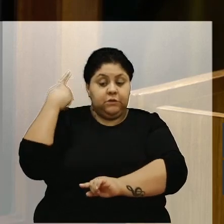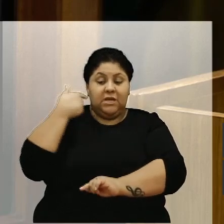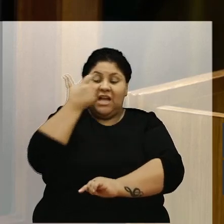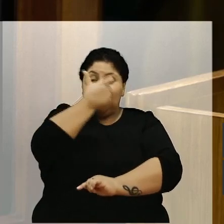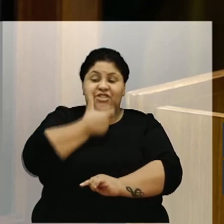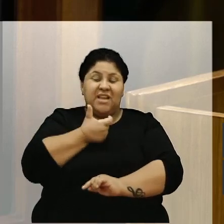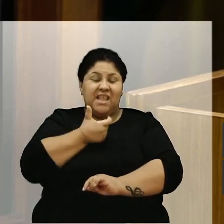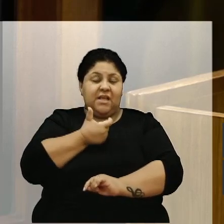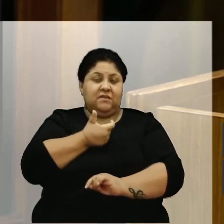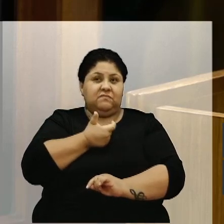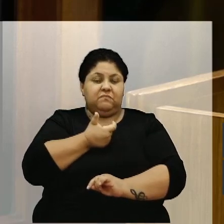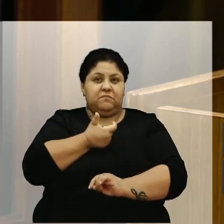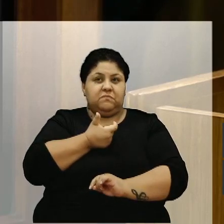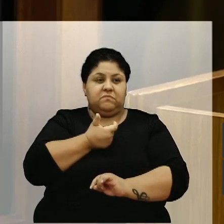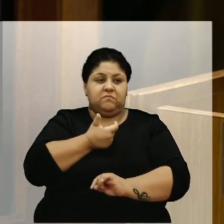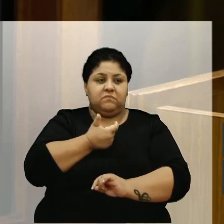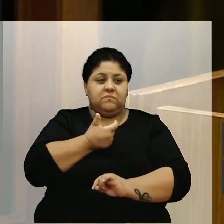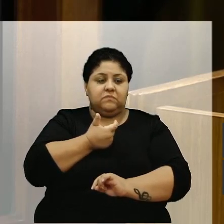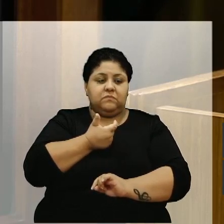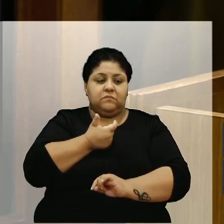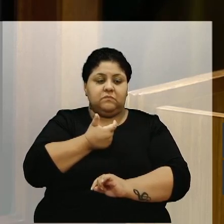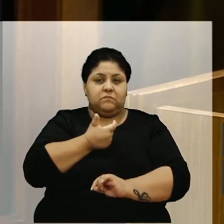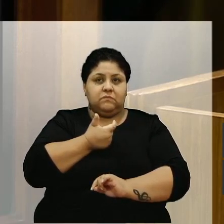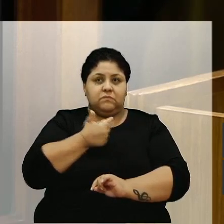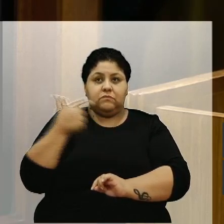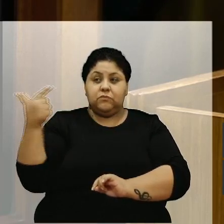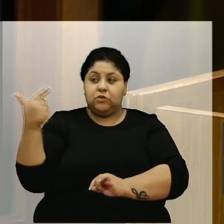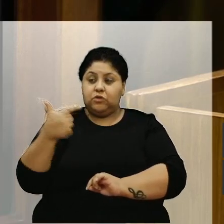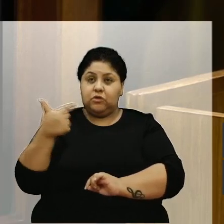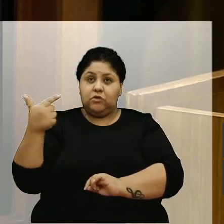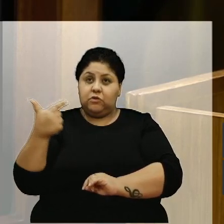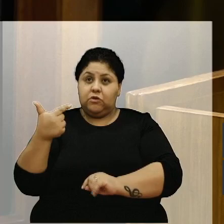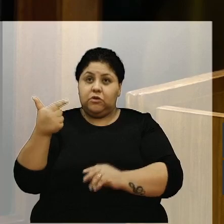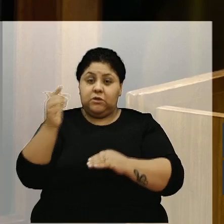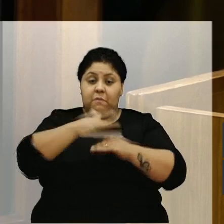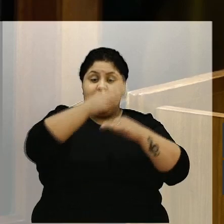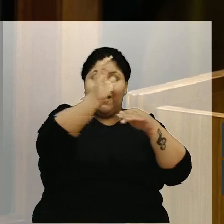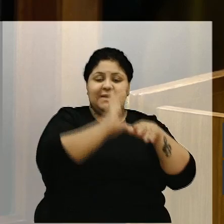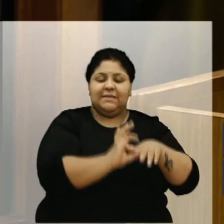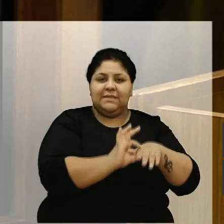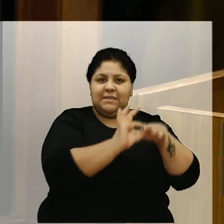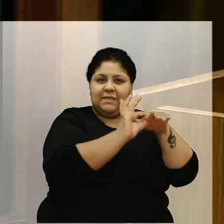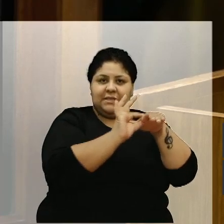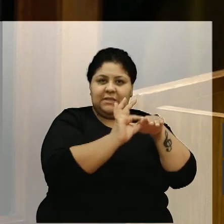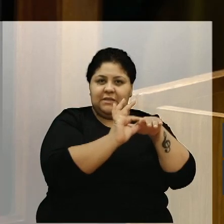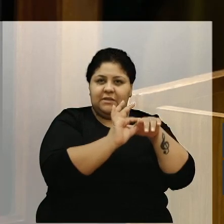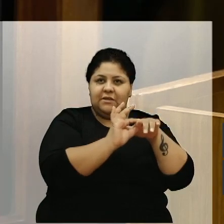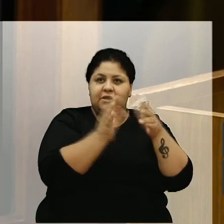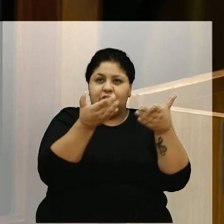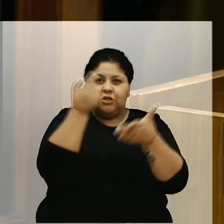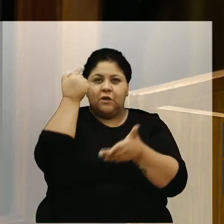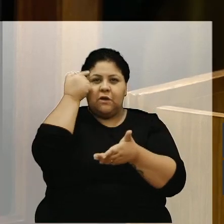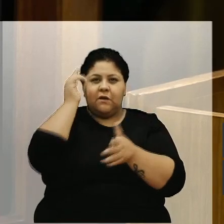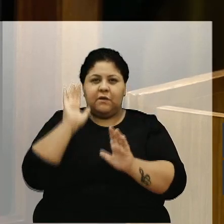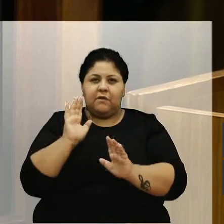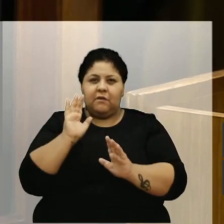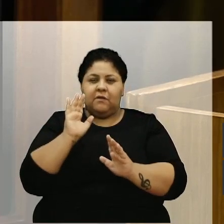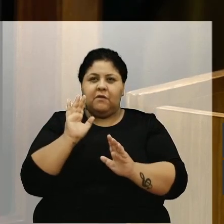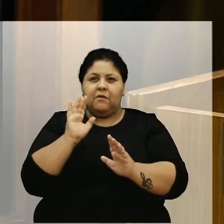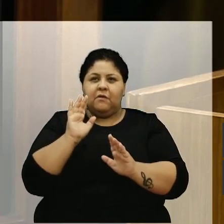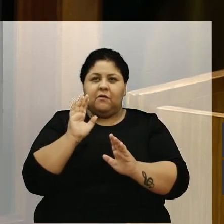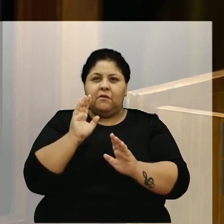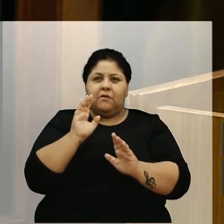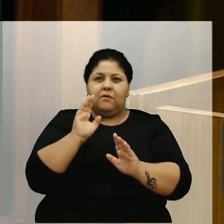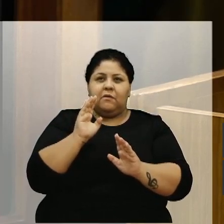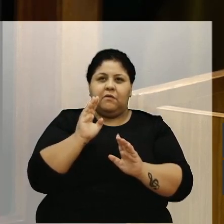acharia que ouvisse mais as lideranças. Já pensou? Está lá no bairro